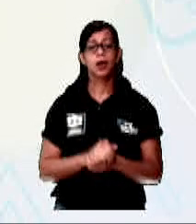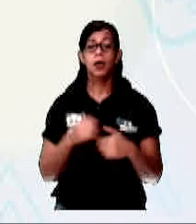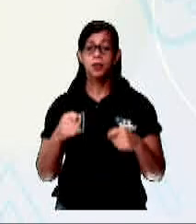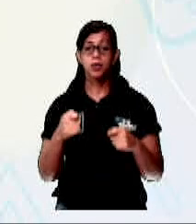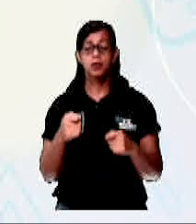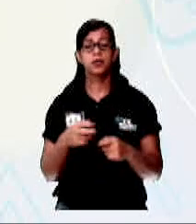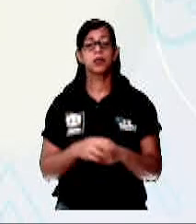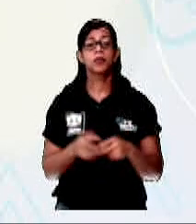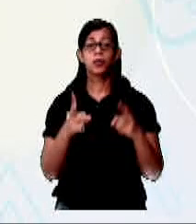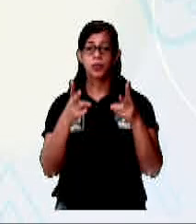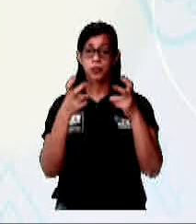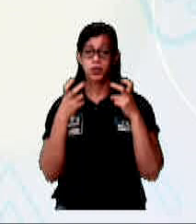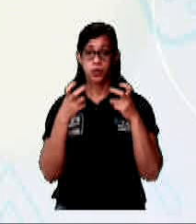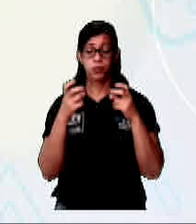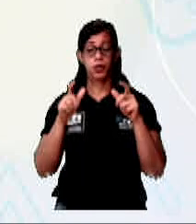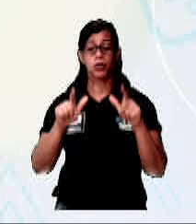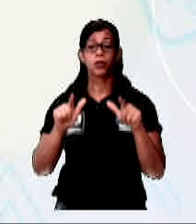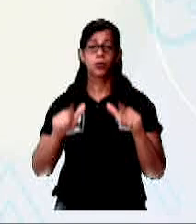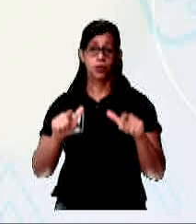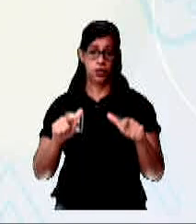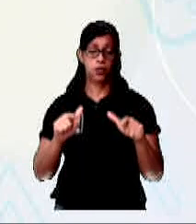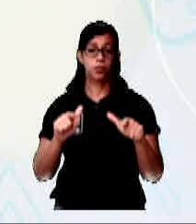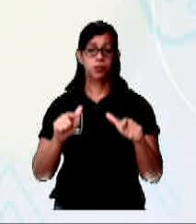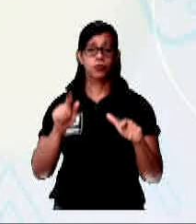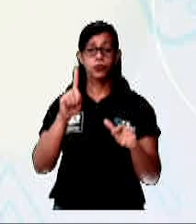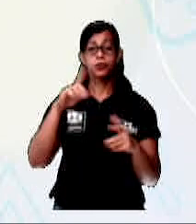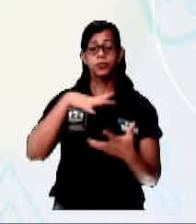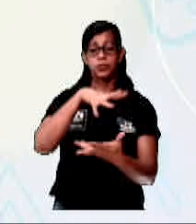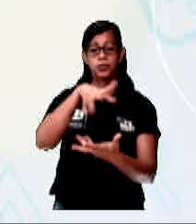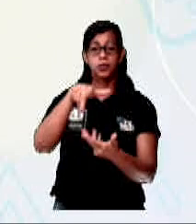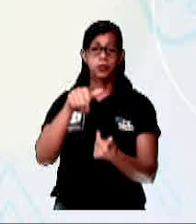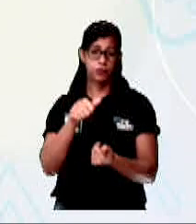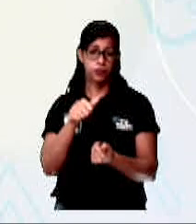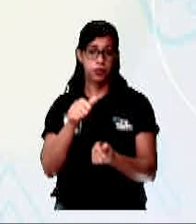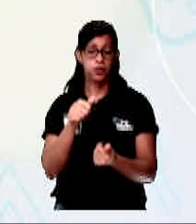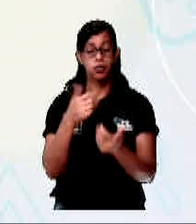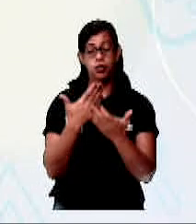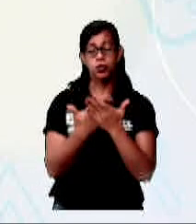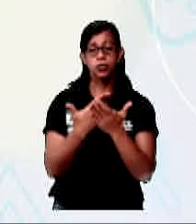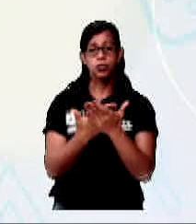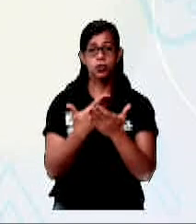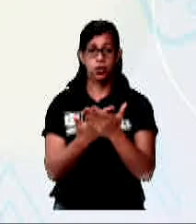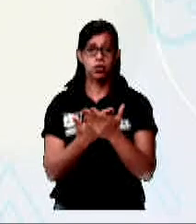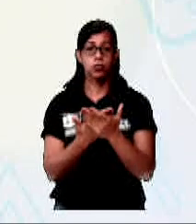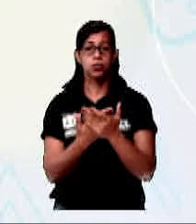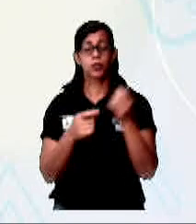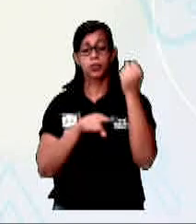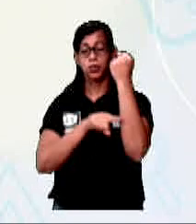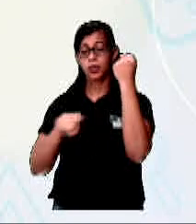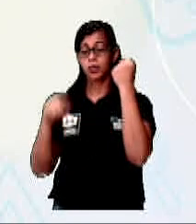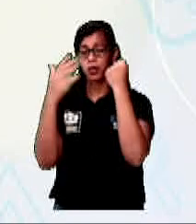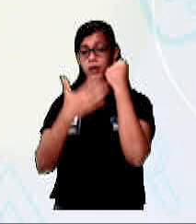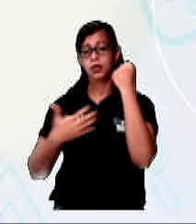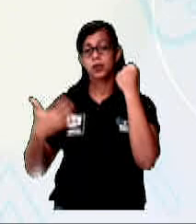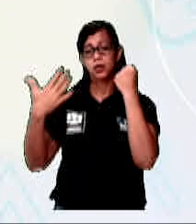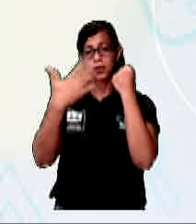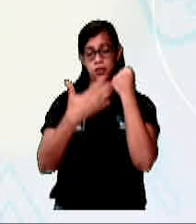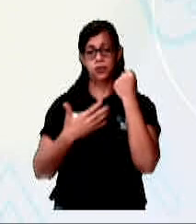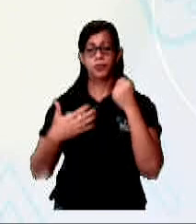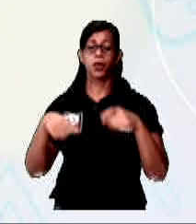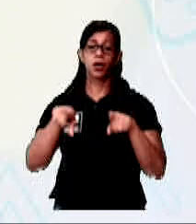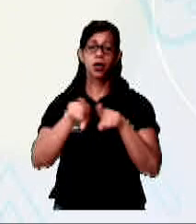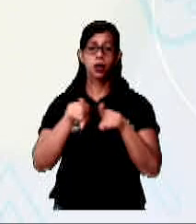coordenadas geográficas desses lugares a partir dos conceitos estudados sobre o plano cartesiano e utilizando também